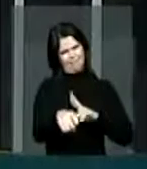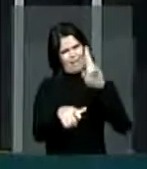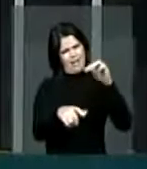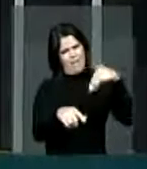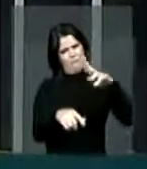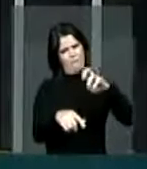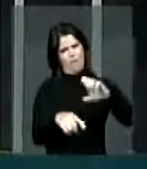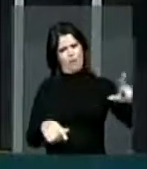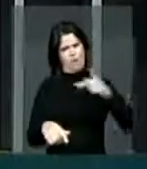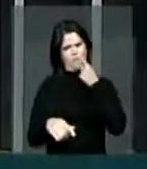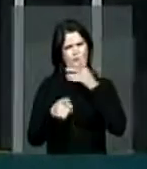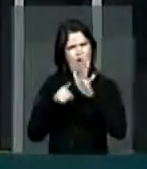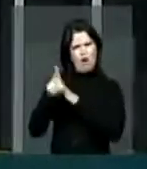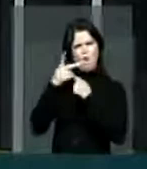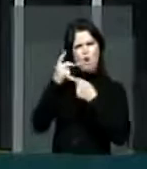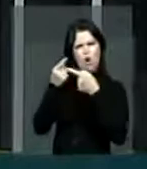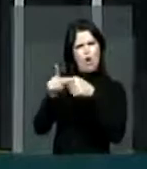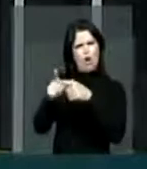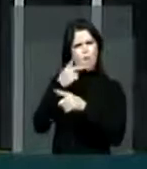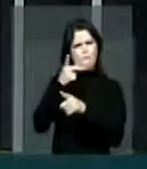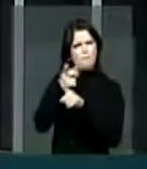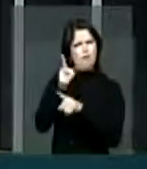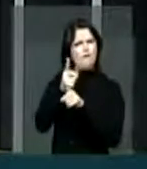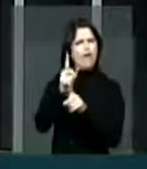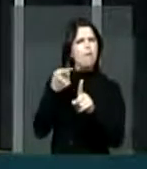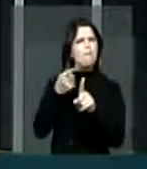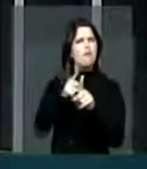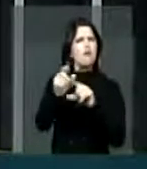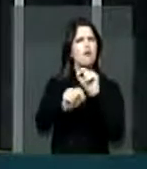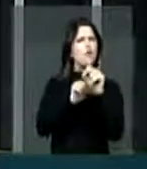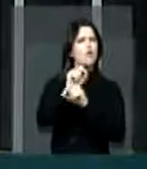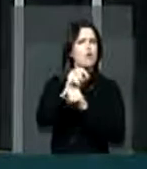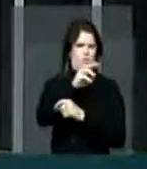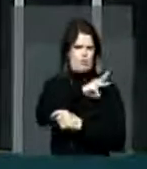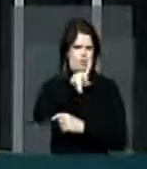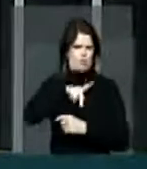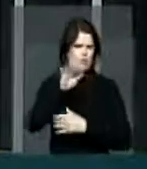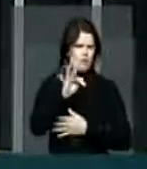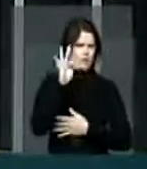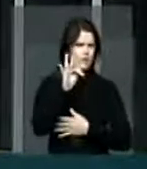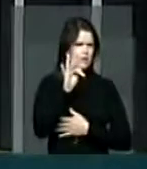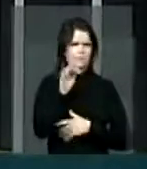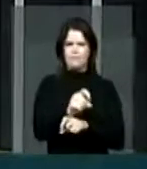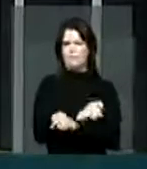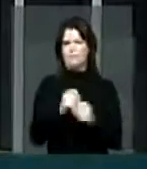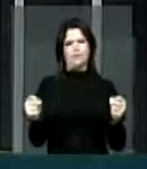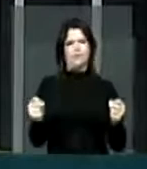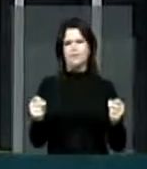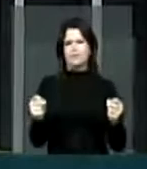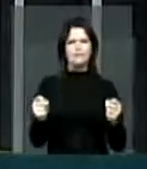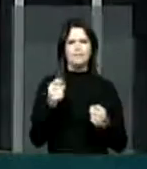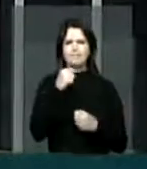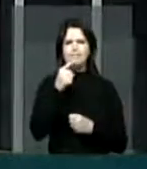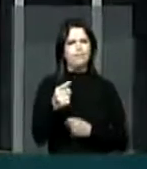moral para questionar uma instituição tão imprescindível à cidadania como o Ministério Público